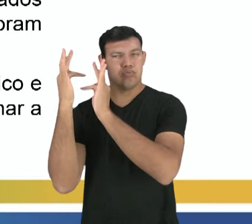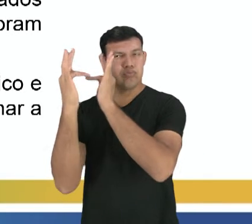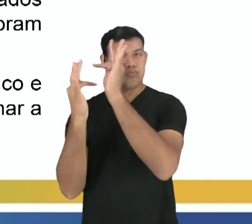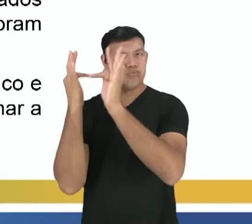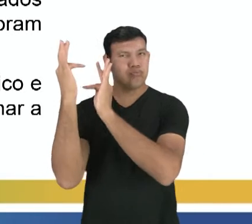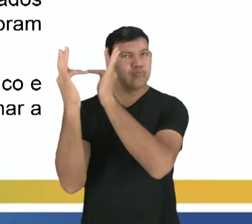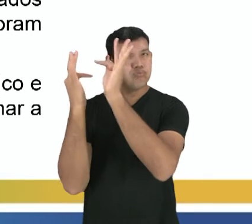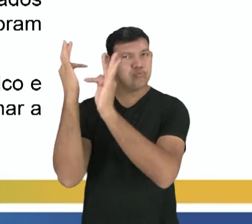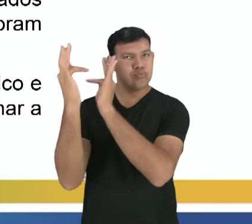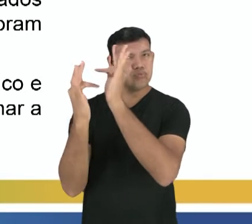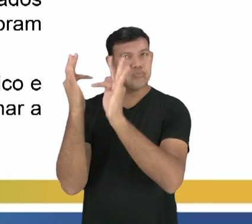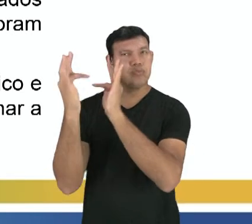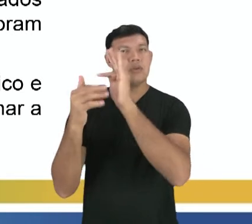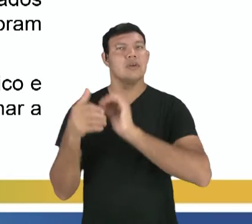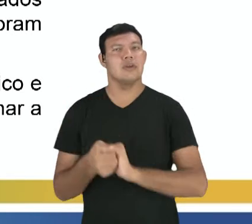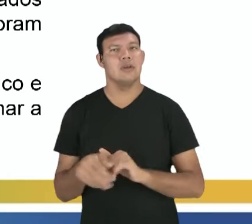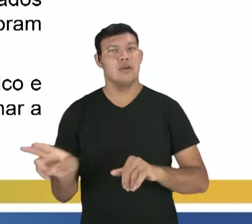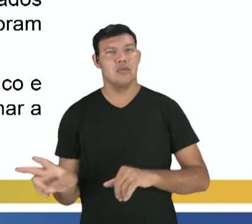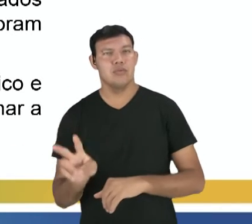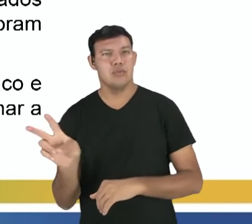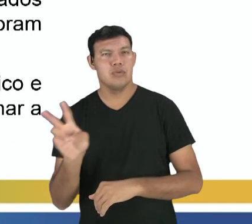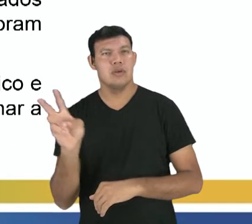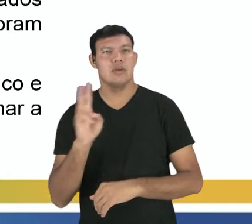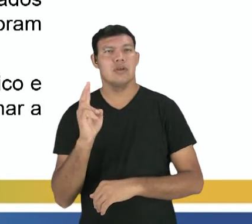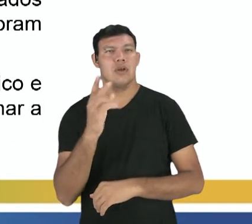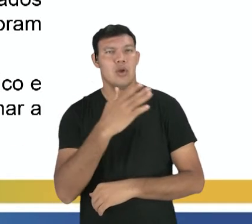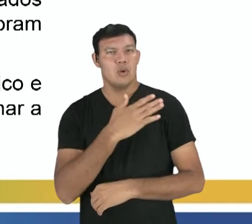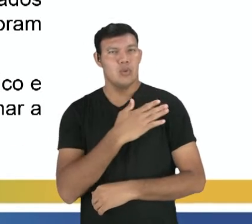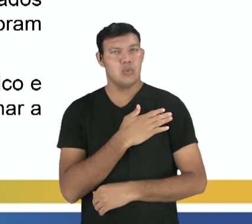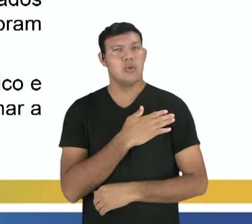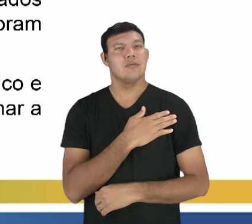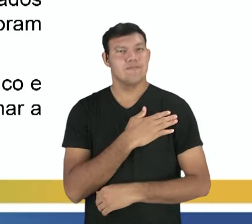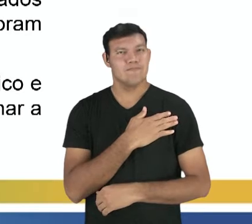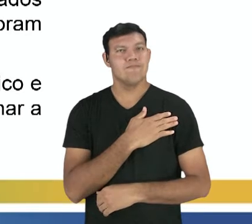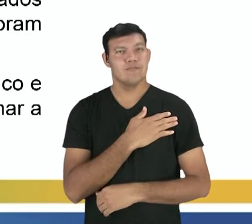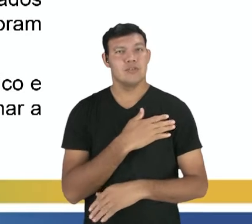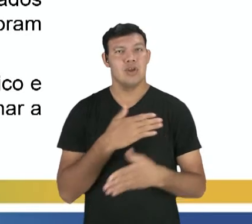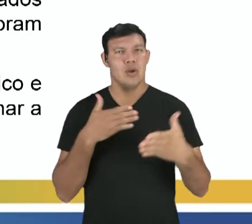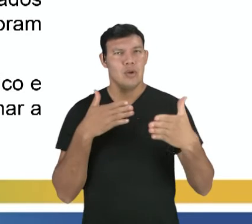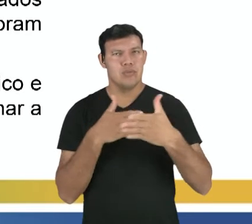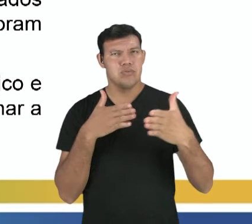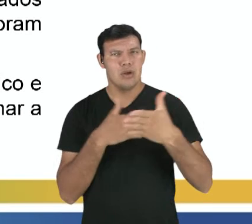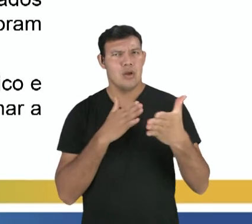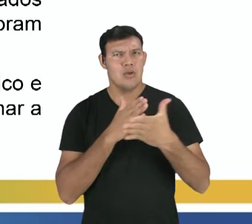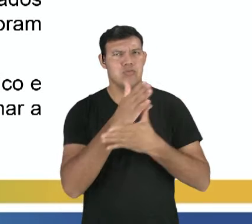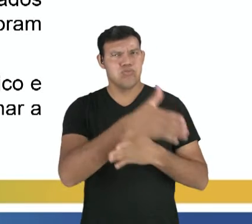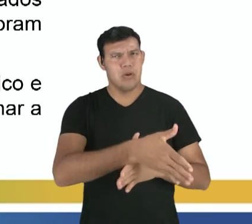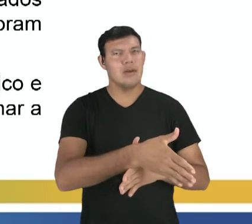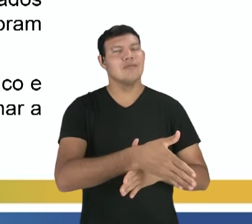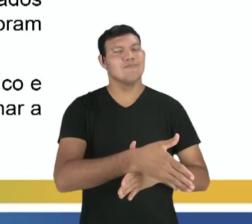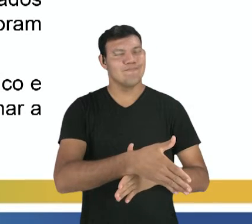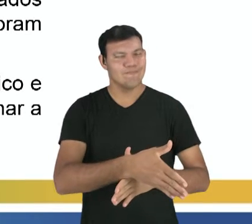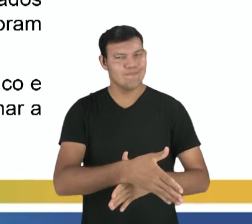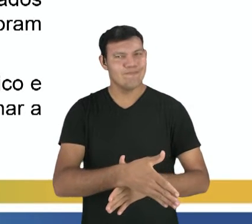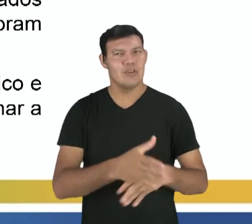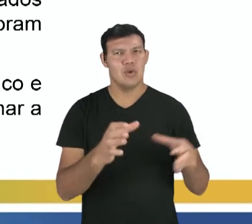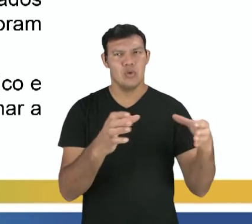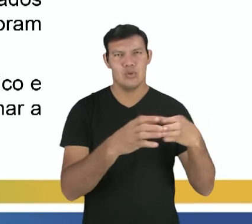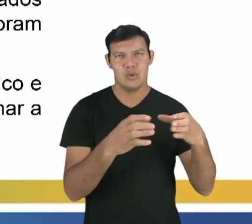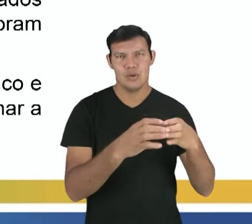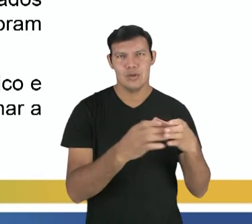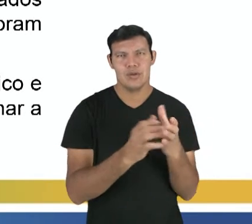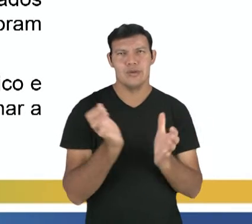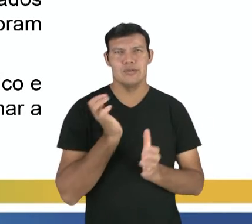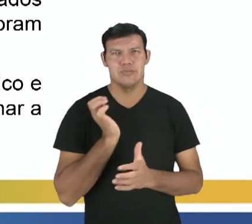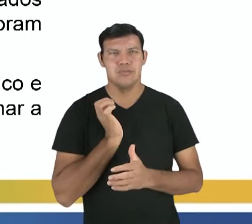extrapola as barreiras impostas pela corte e começa a ganhar a atenção do povo. Então a arte vai começar a trazer a questão folclórica, né,